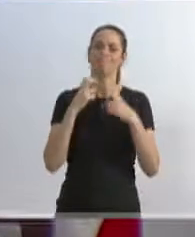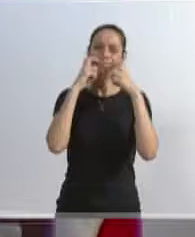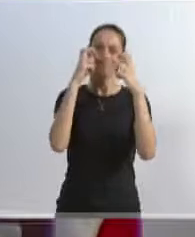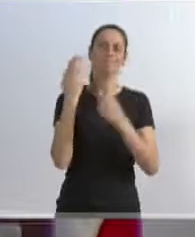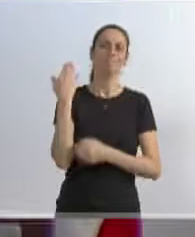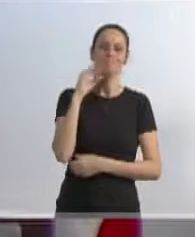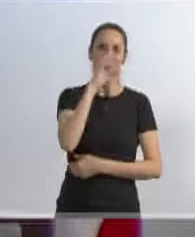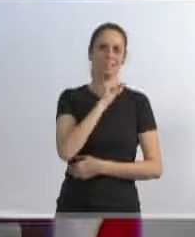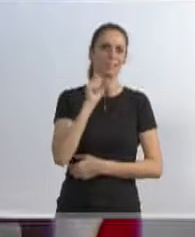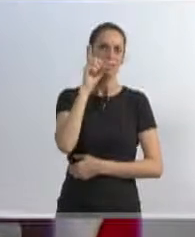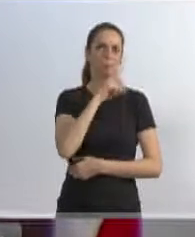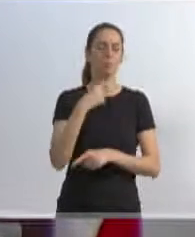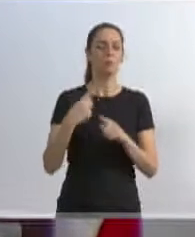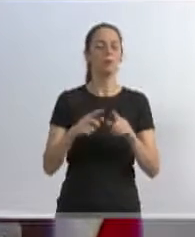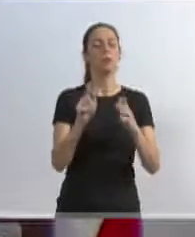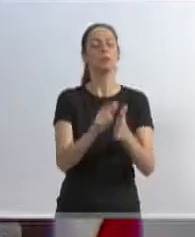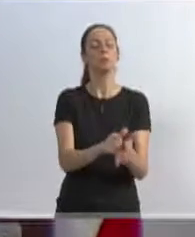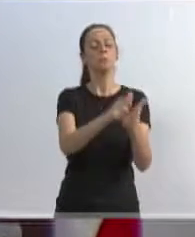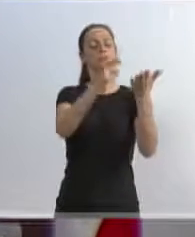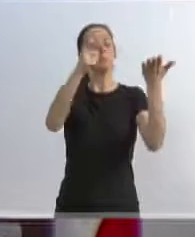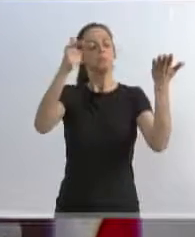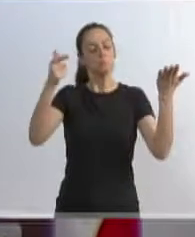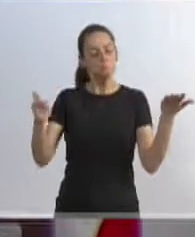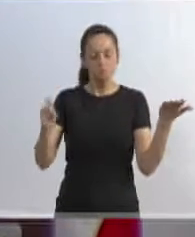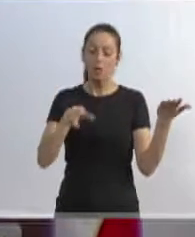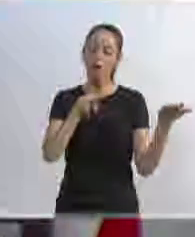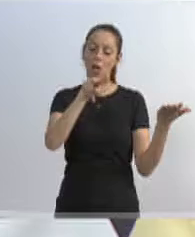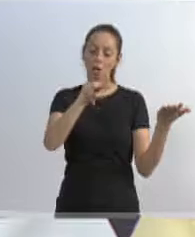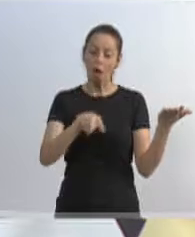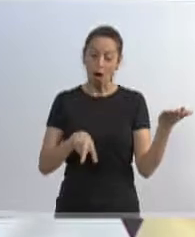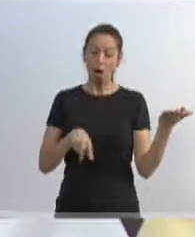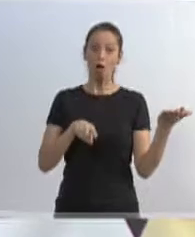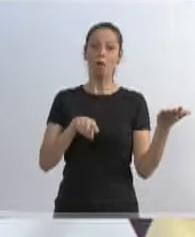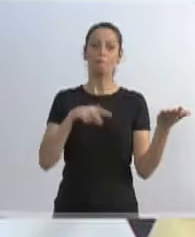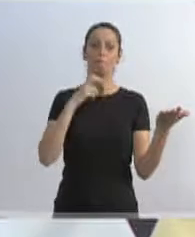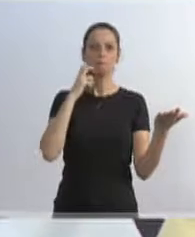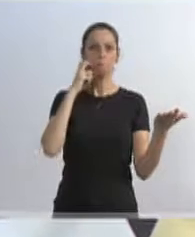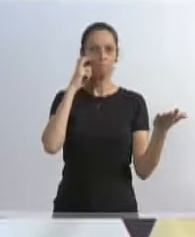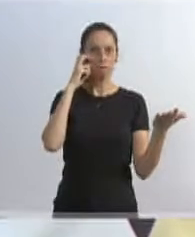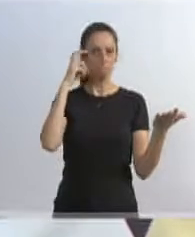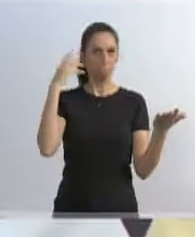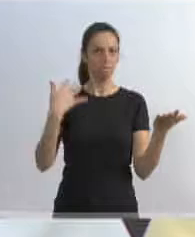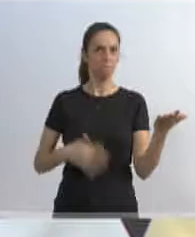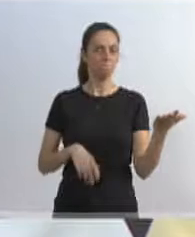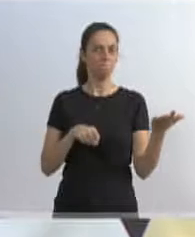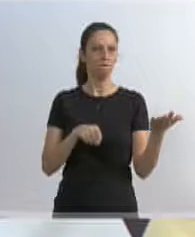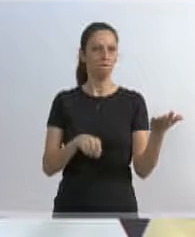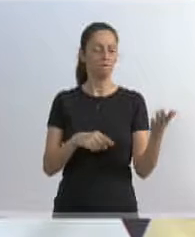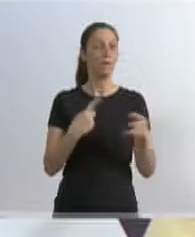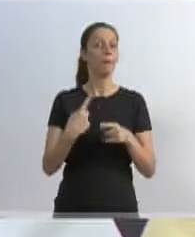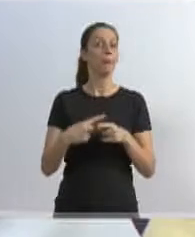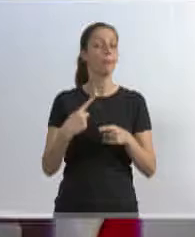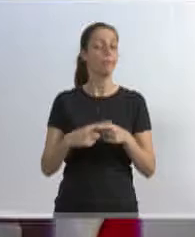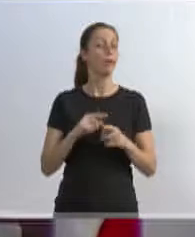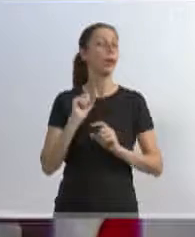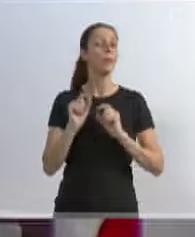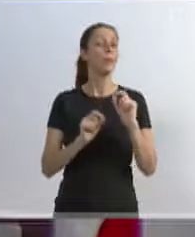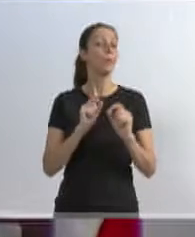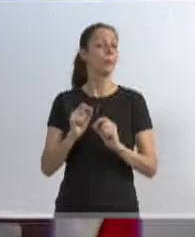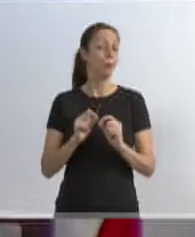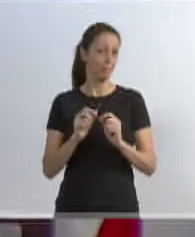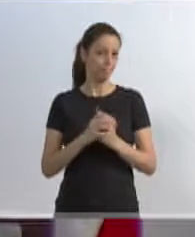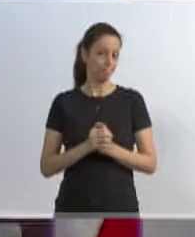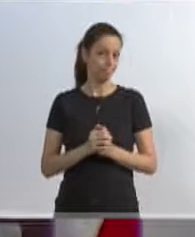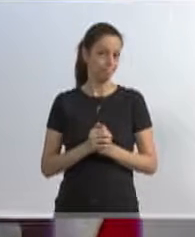quando abriu uma página do jornal de santa catarina e na matéria da página estava inscrito